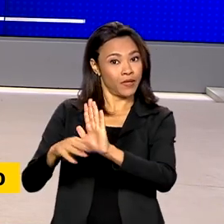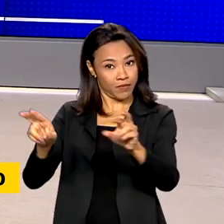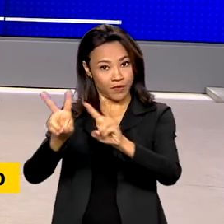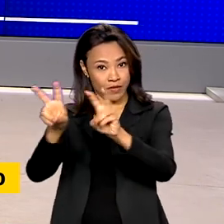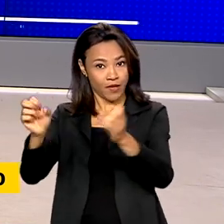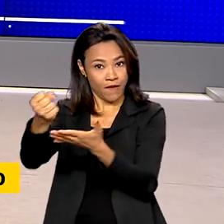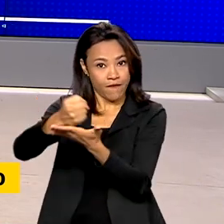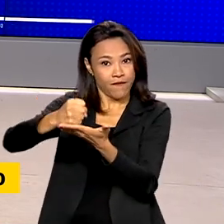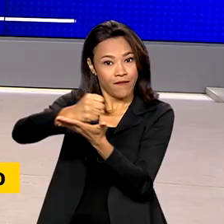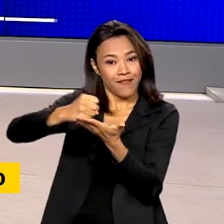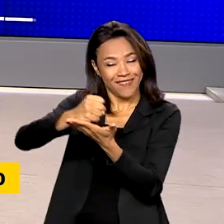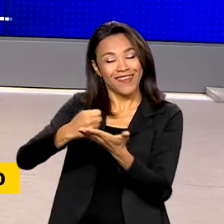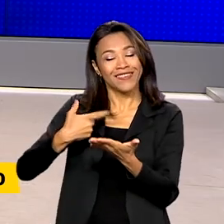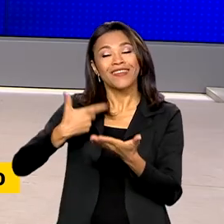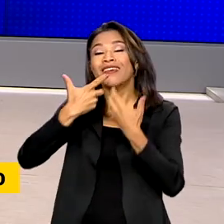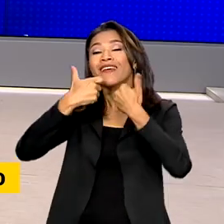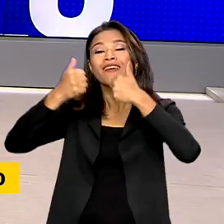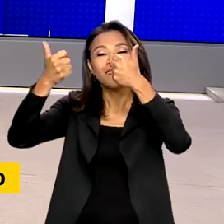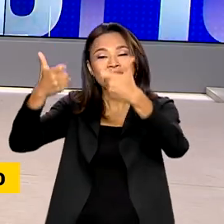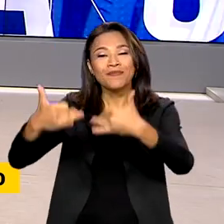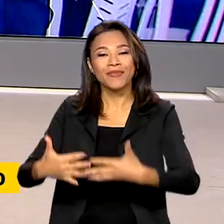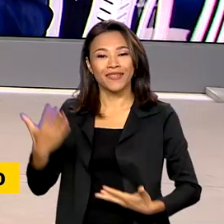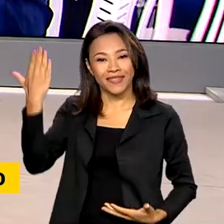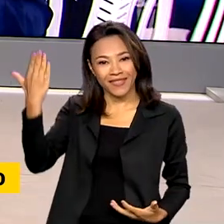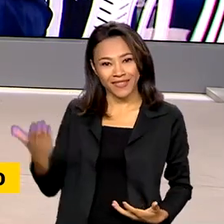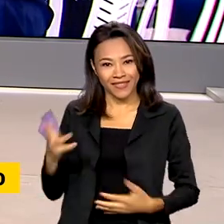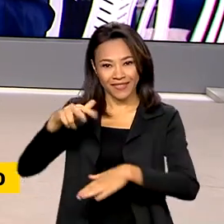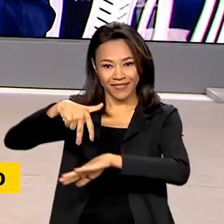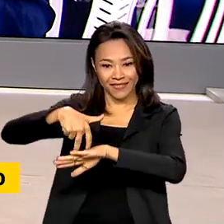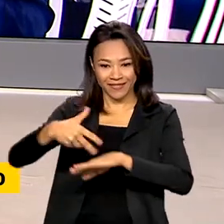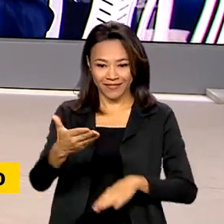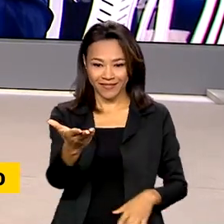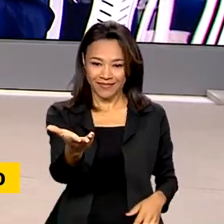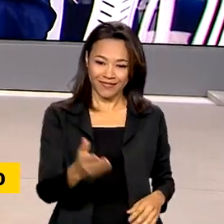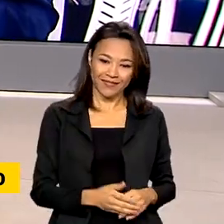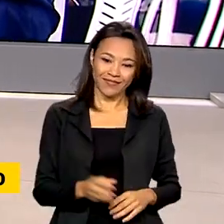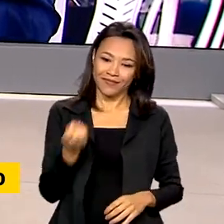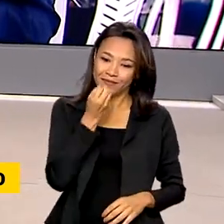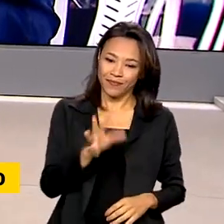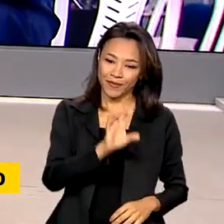lá e traz os detalhes para a gente é o repórter Ney Pereira. Bom dia, Ney.